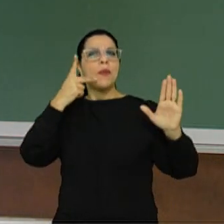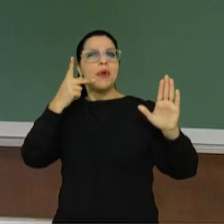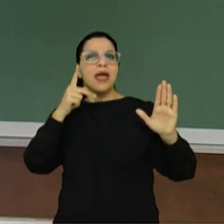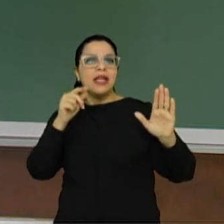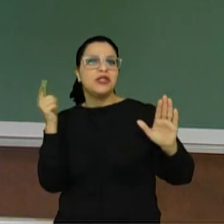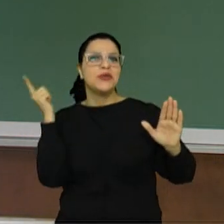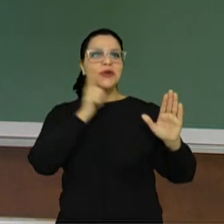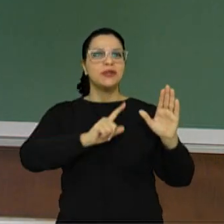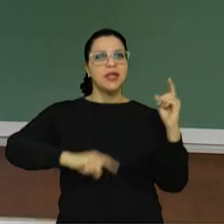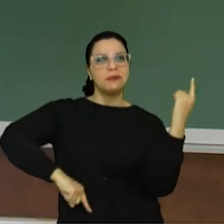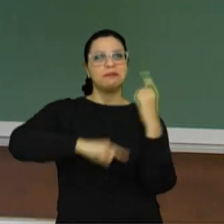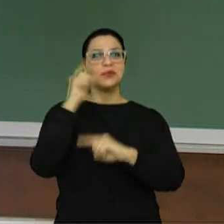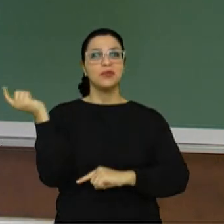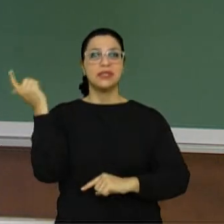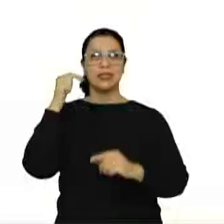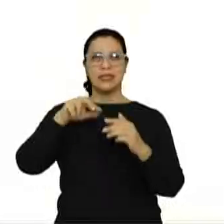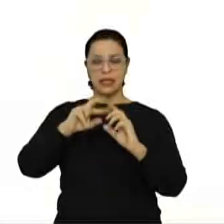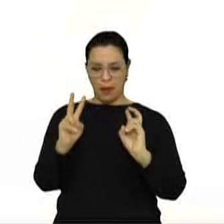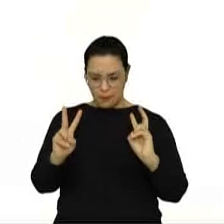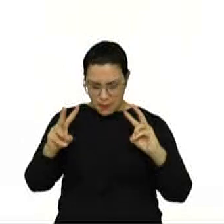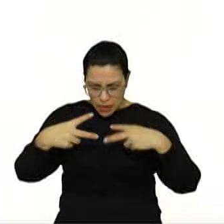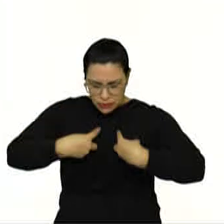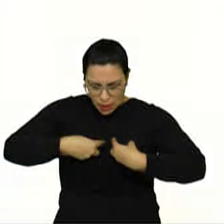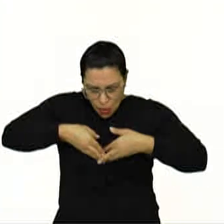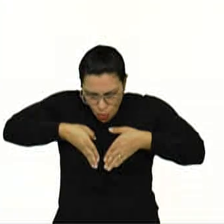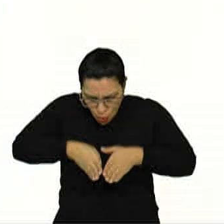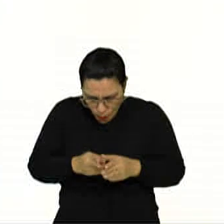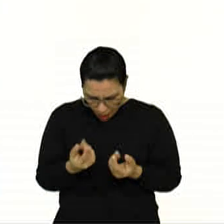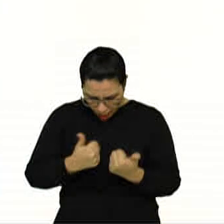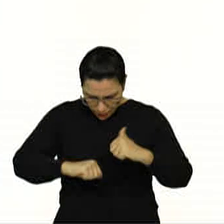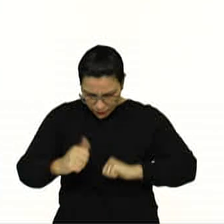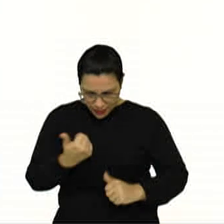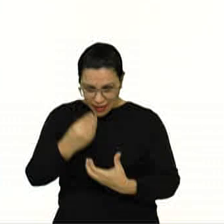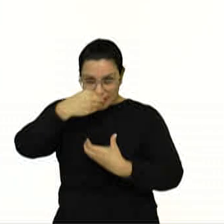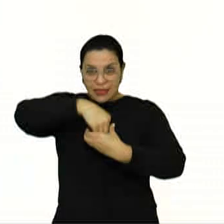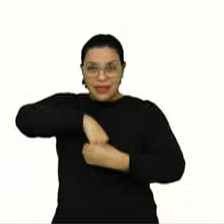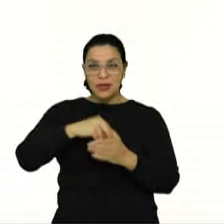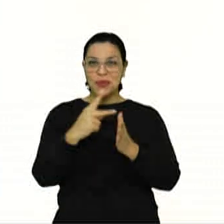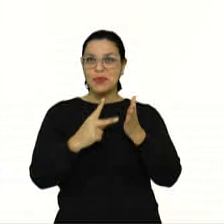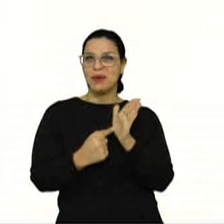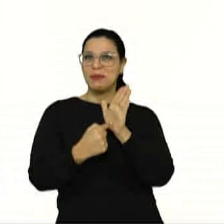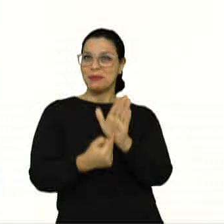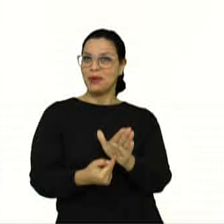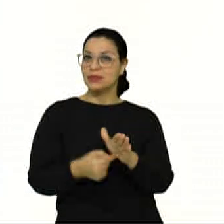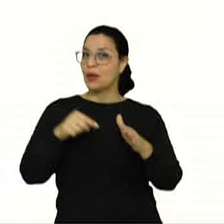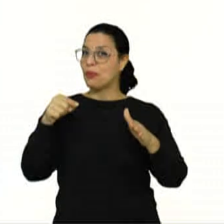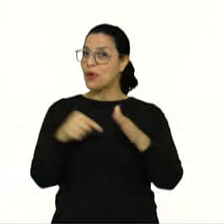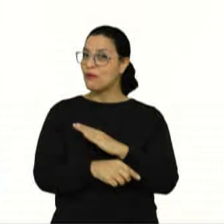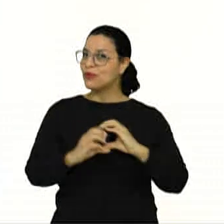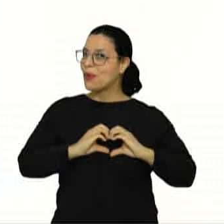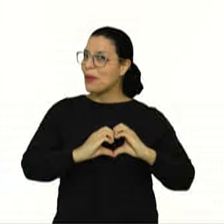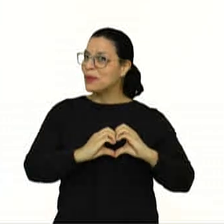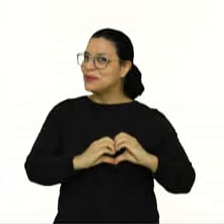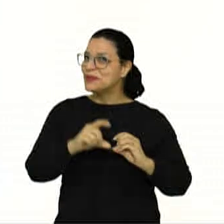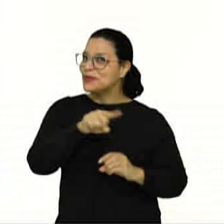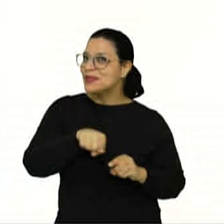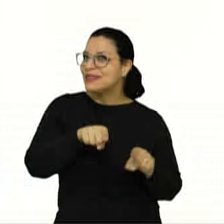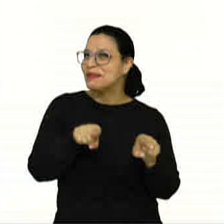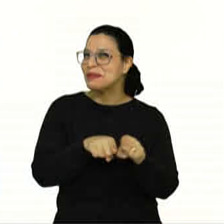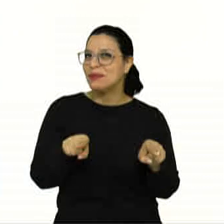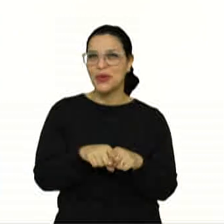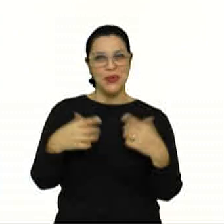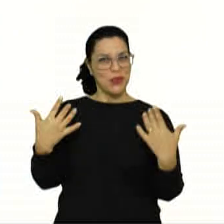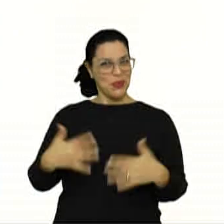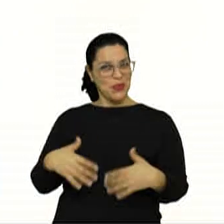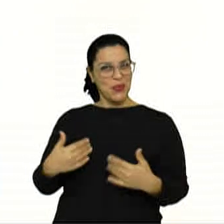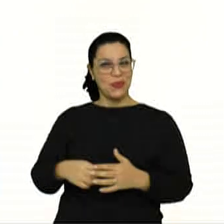seja realizado o mergulho interior proposto pelo poeta. Profundo isso, né? Eu chonei, e vocês? É, isso